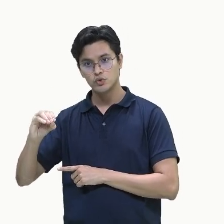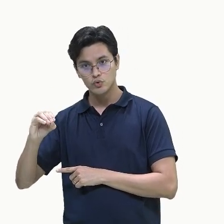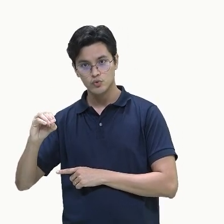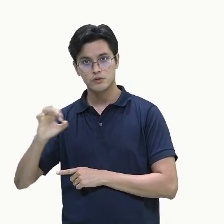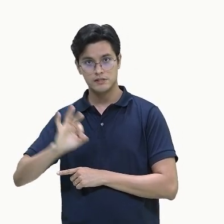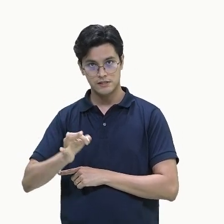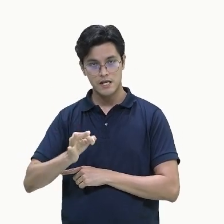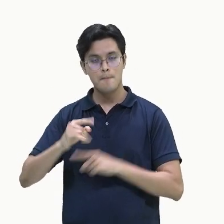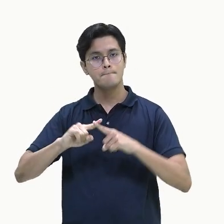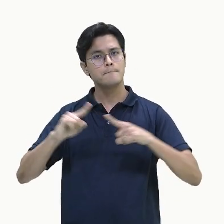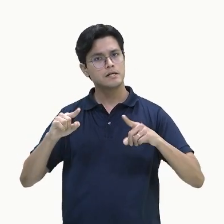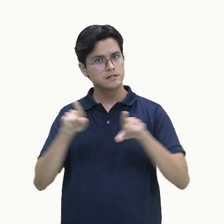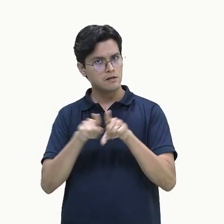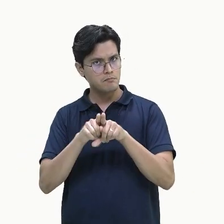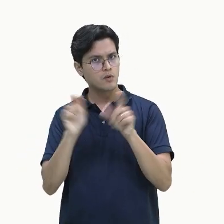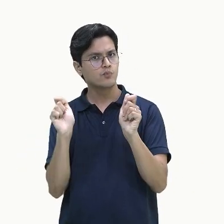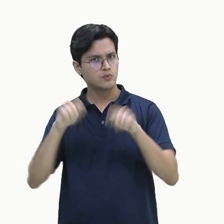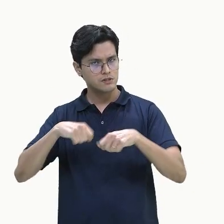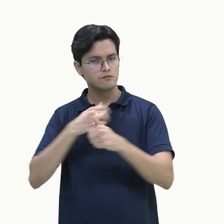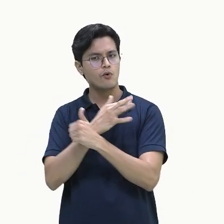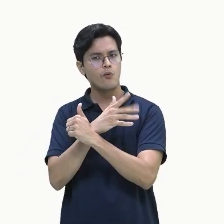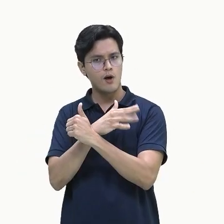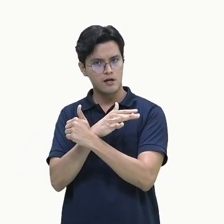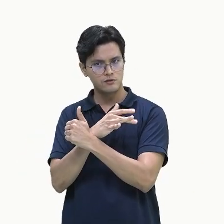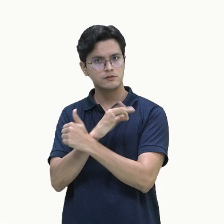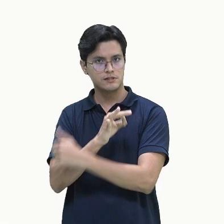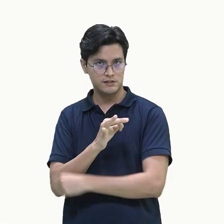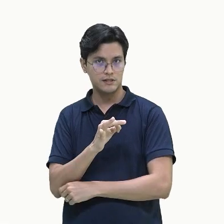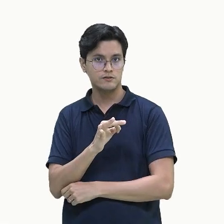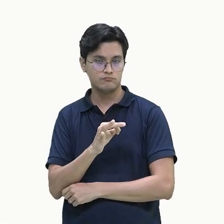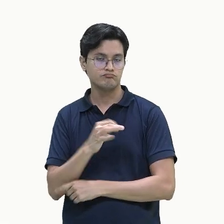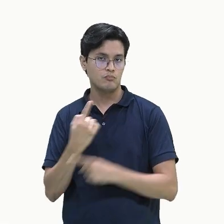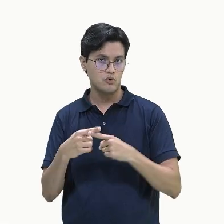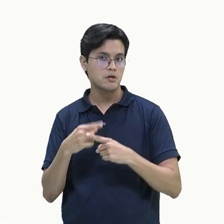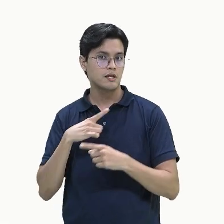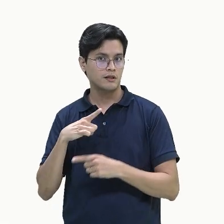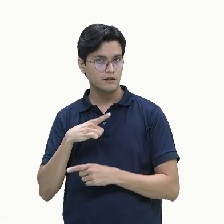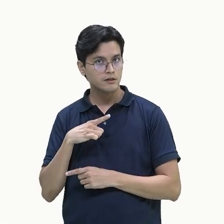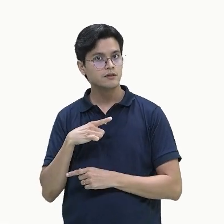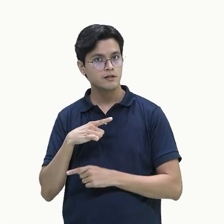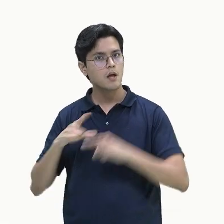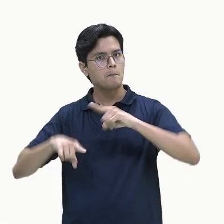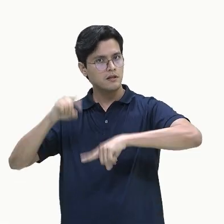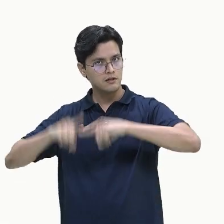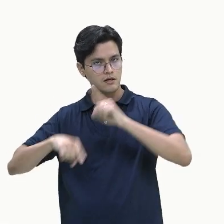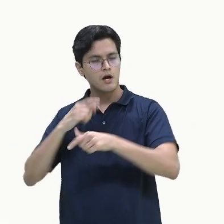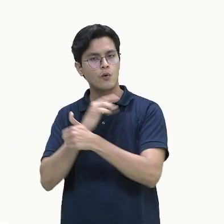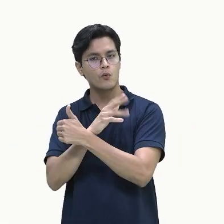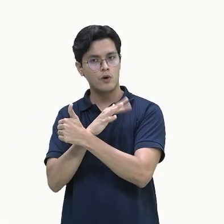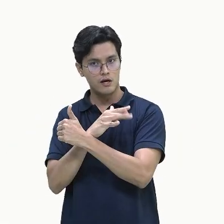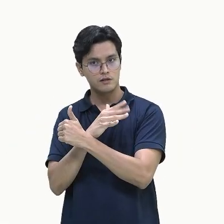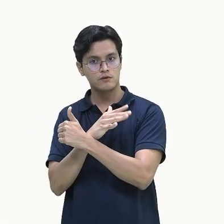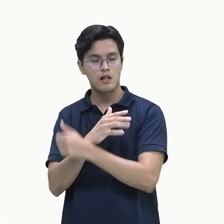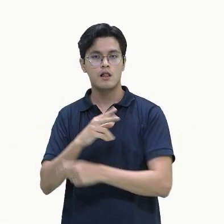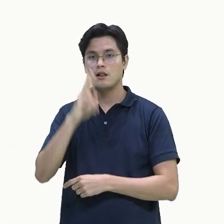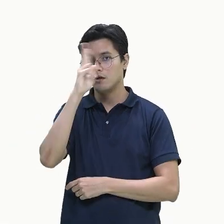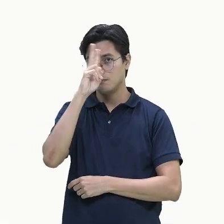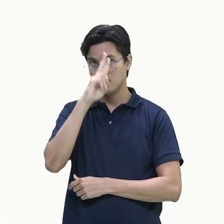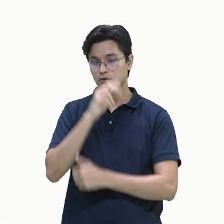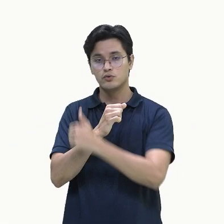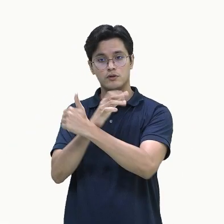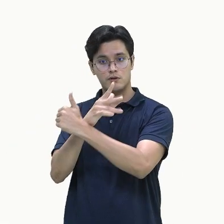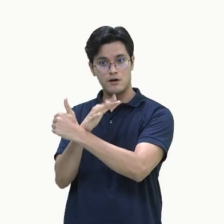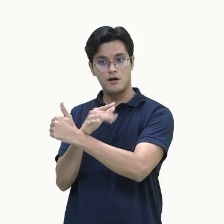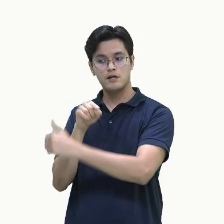ter um caráter ácido, porque tem um ácido. Lembrando que o ácido é uma substância que